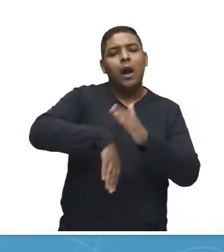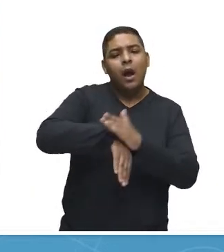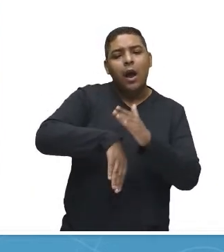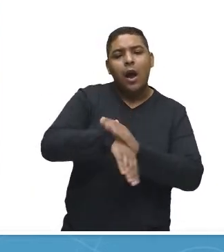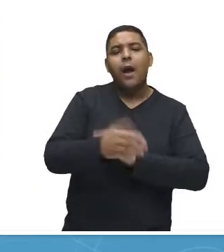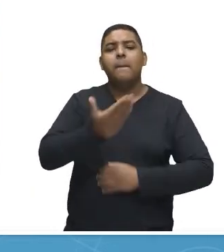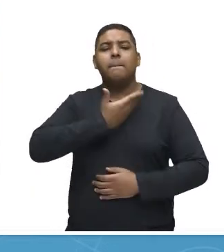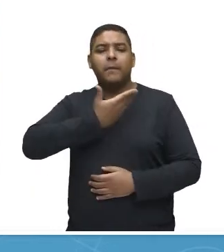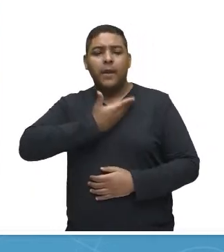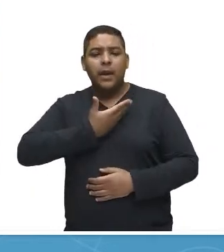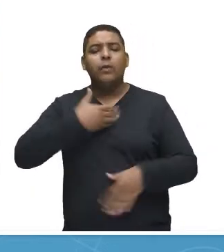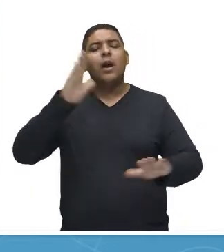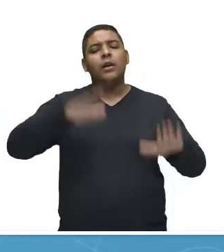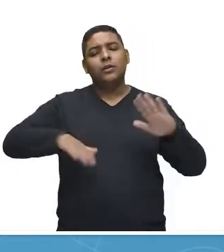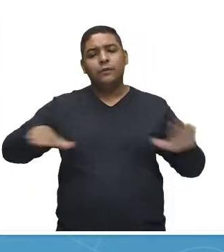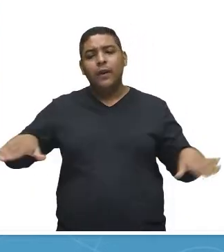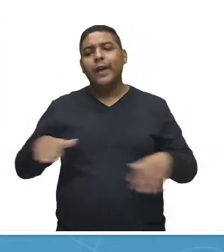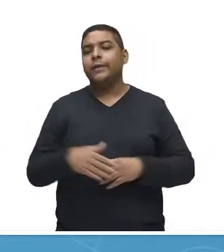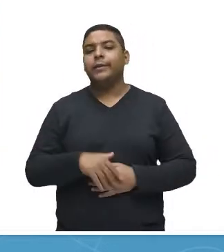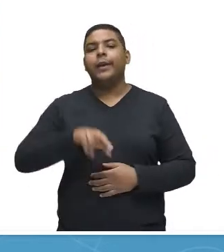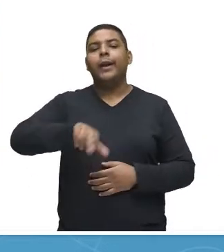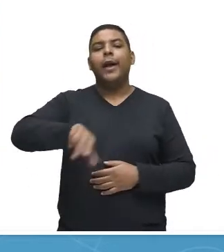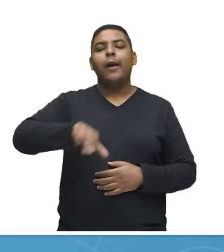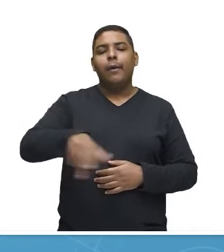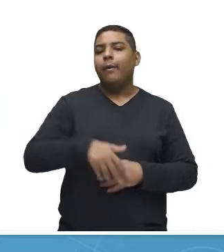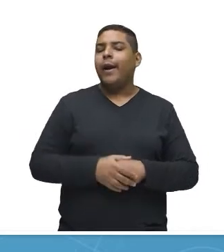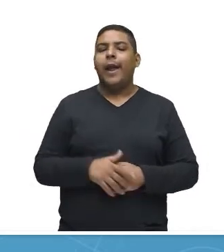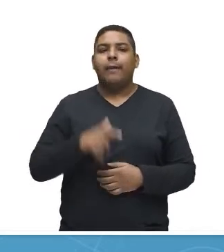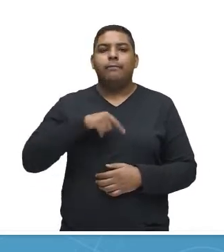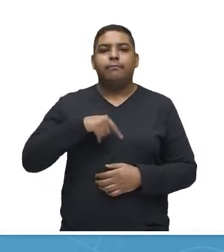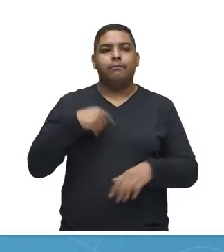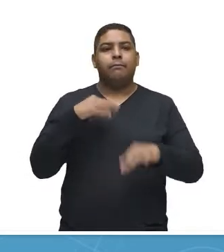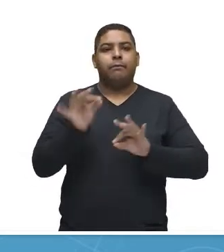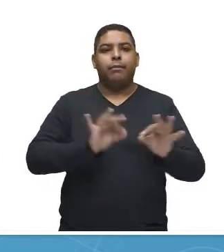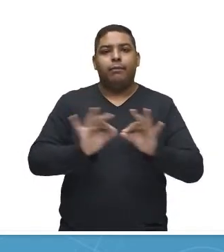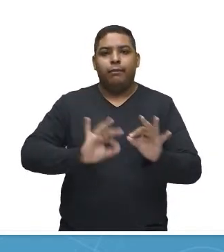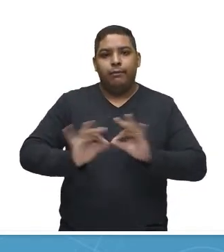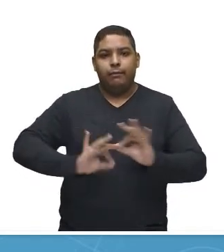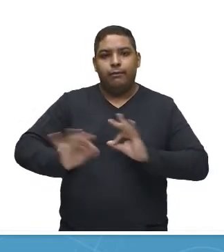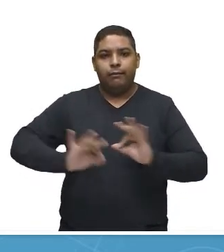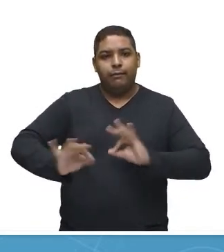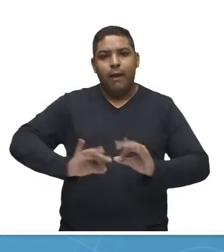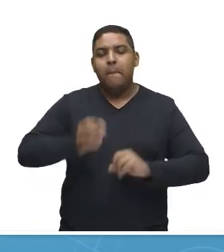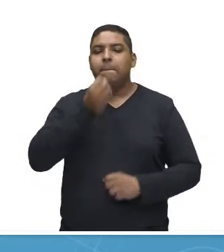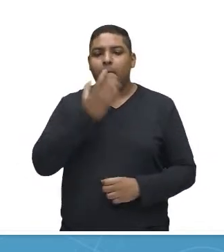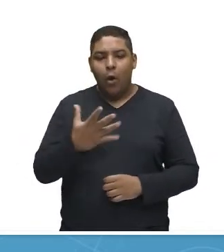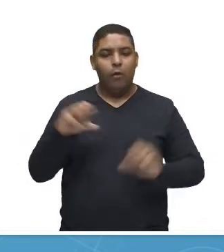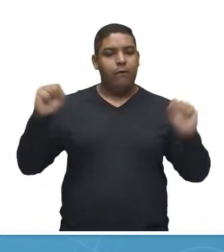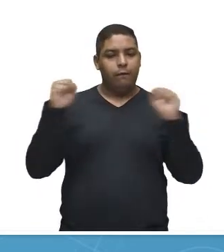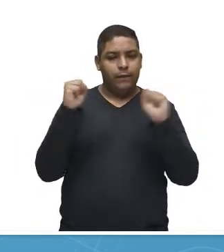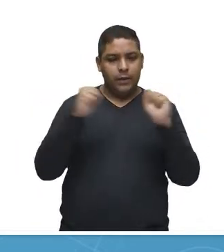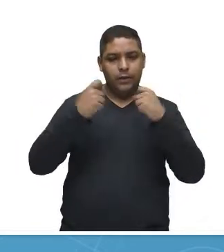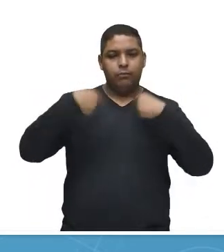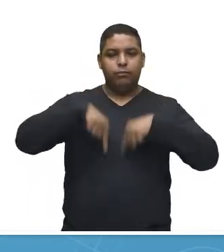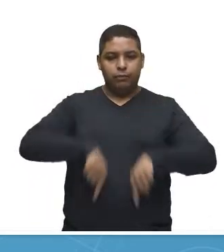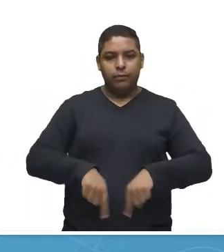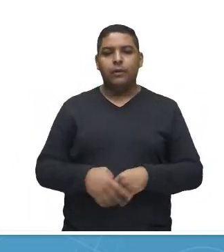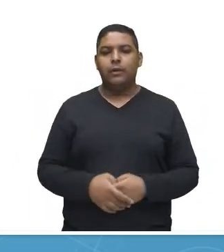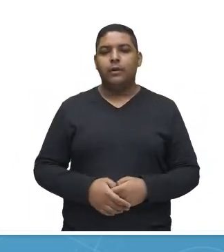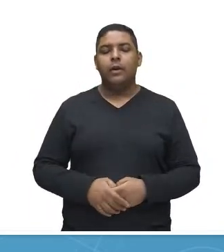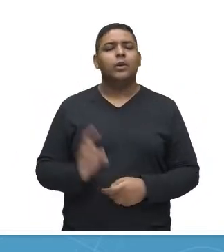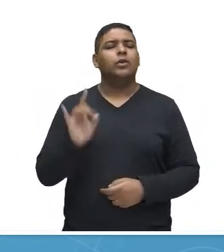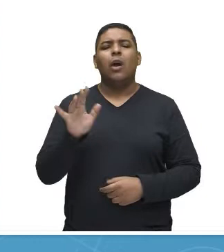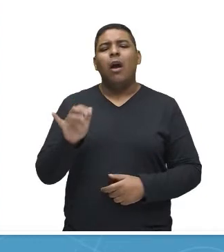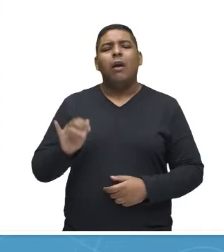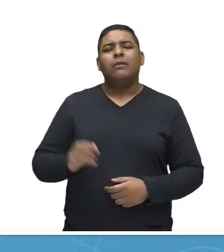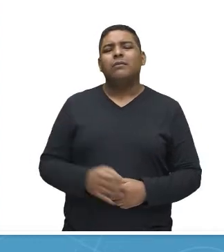em quando não torna você preparado fisicamente. Normalmente quem é sedentário acha que só por fazer